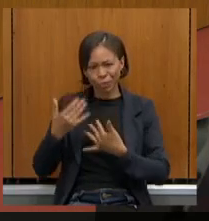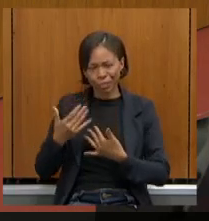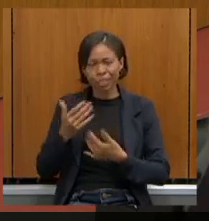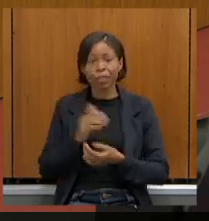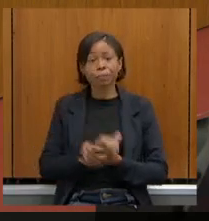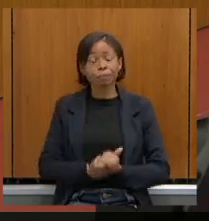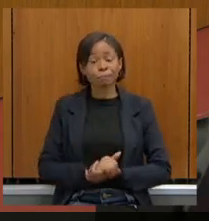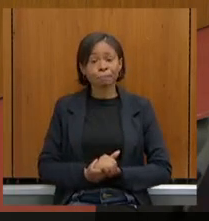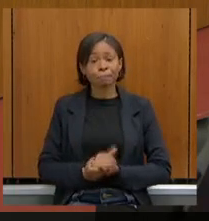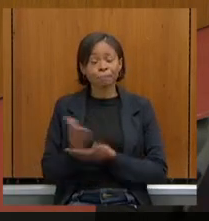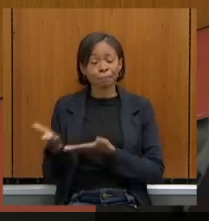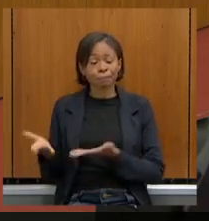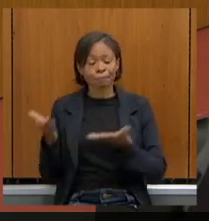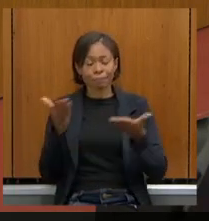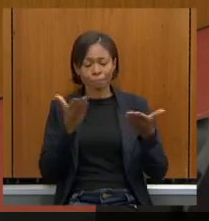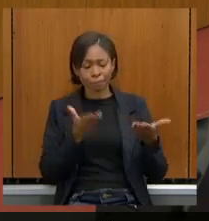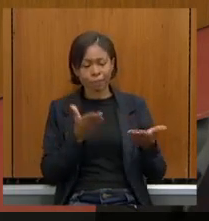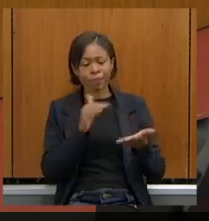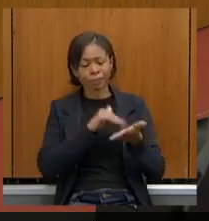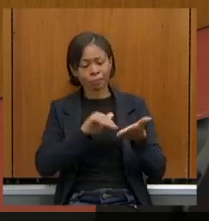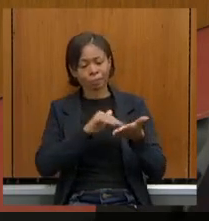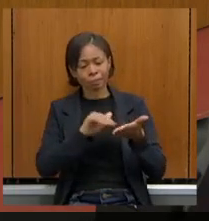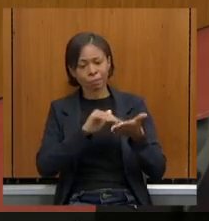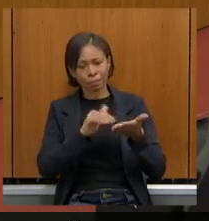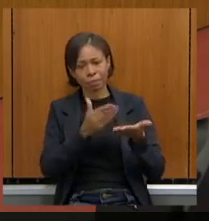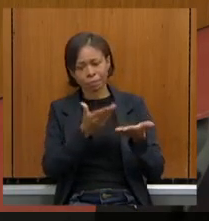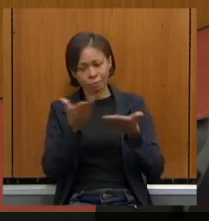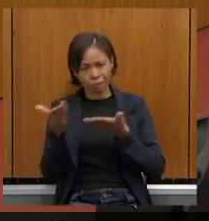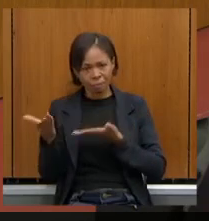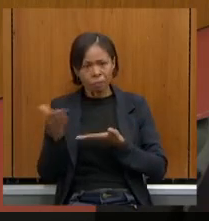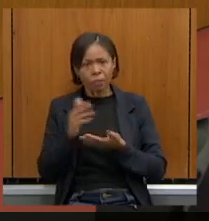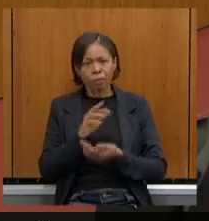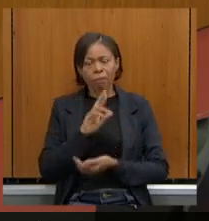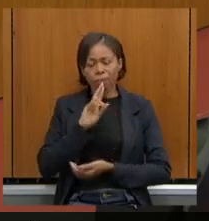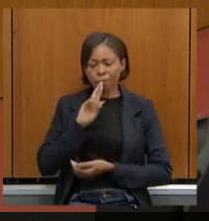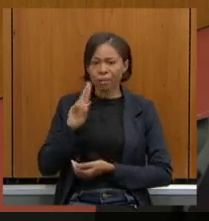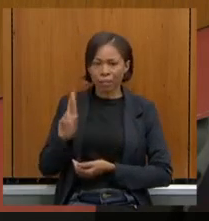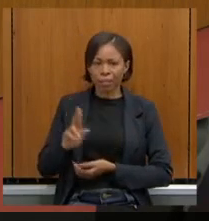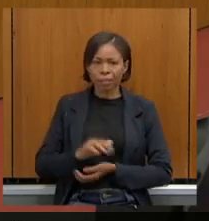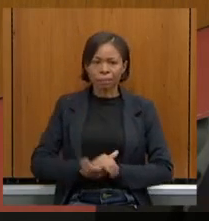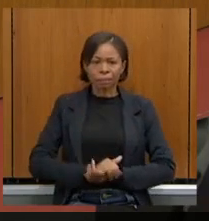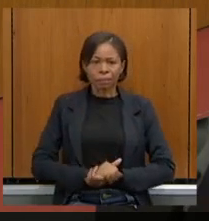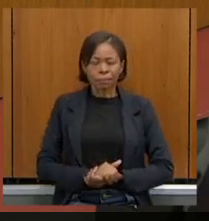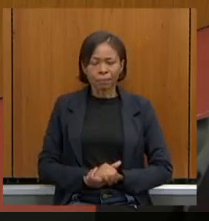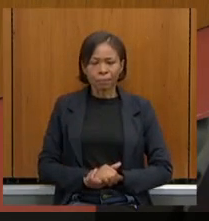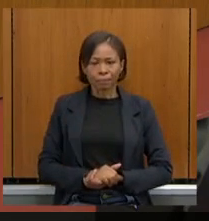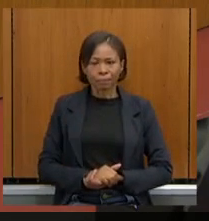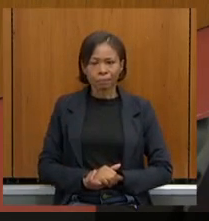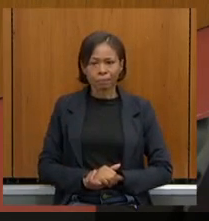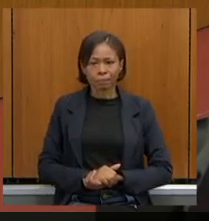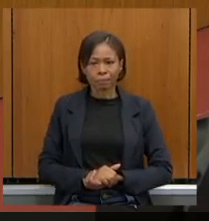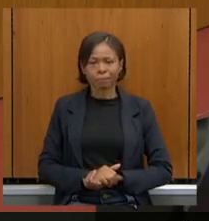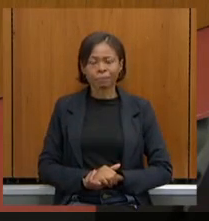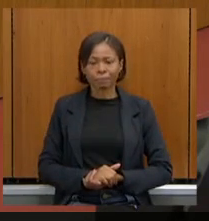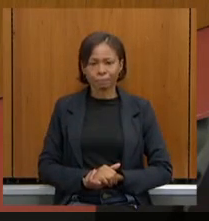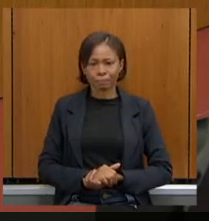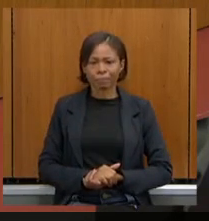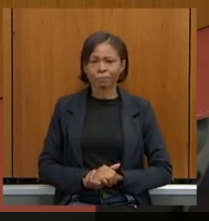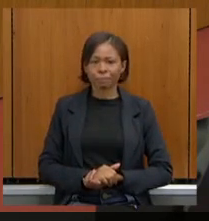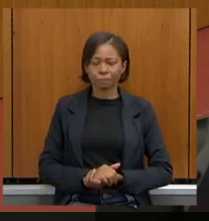e passo a palavra ao secretário Leônidas para as suas considerações. Obrigado,